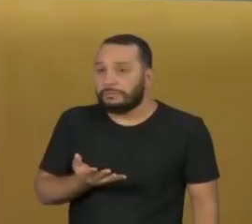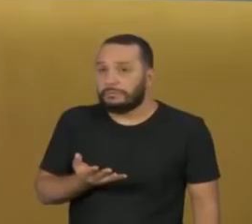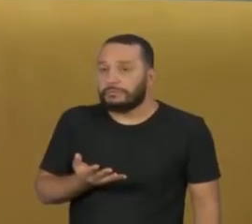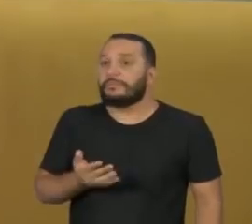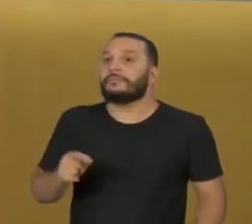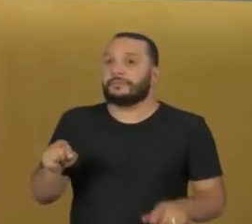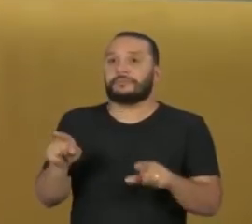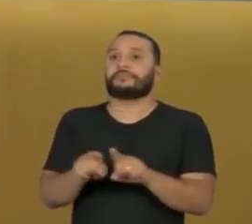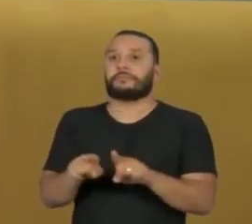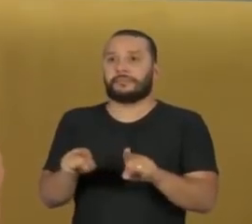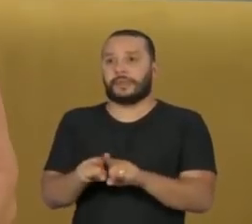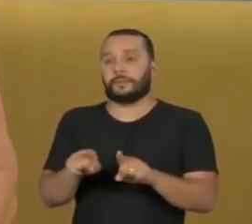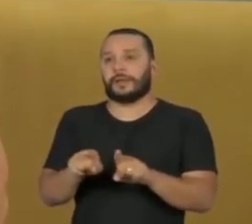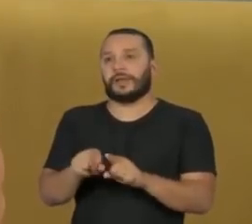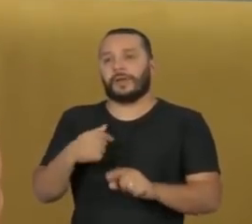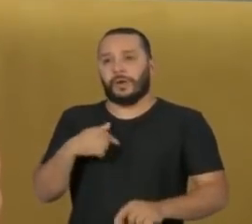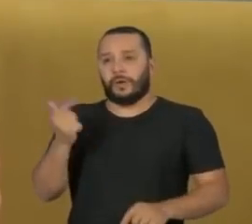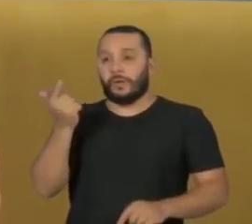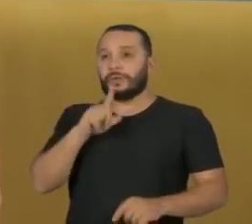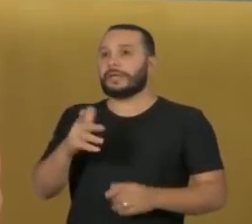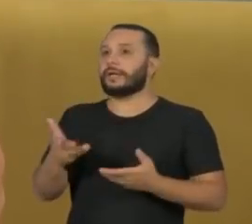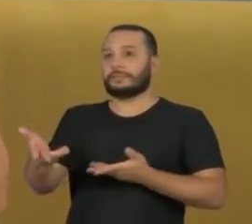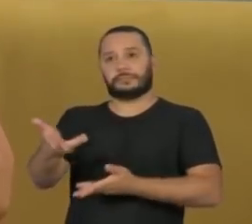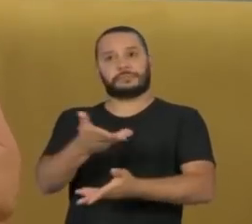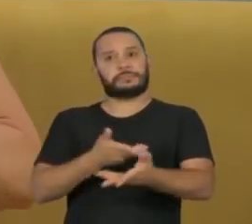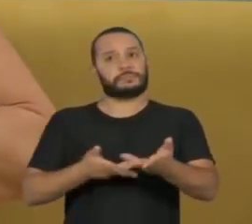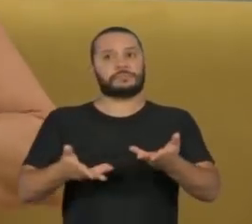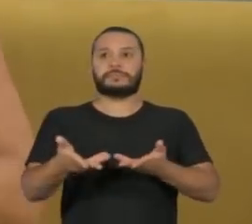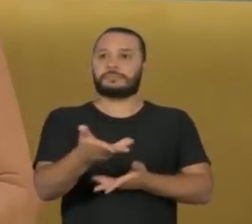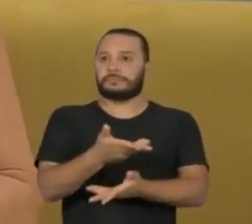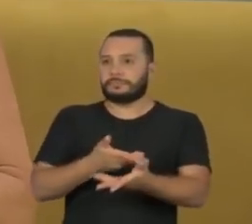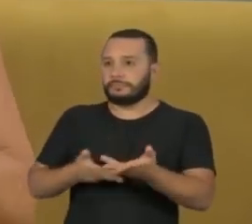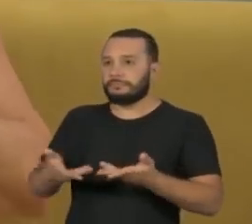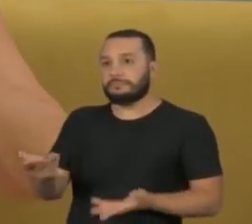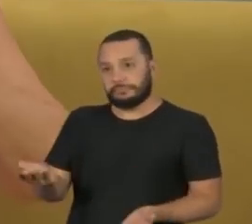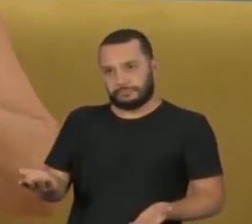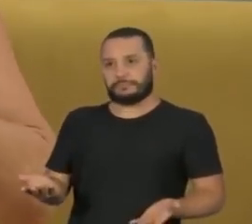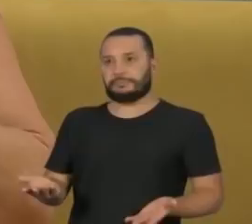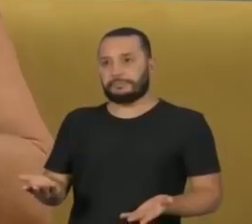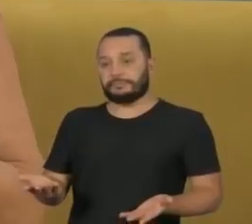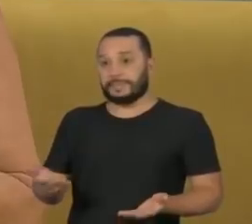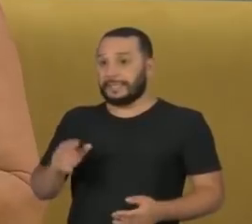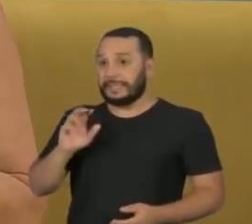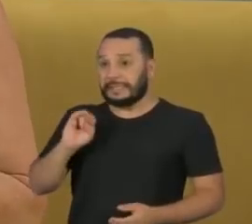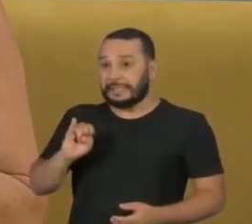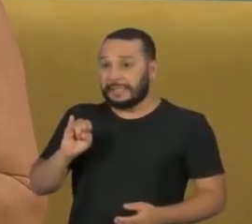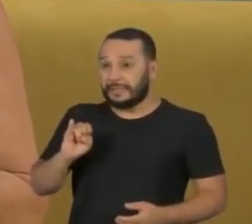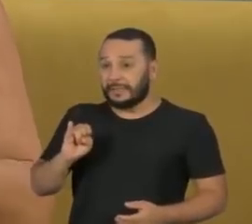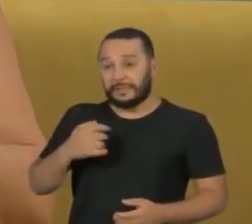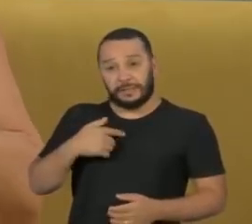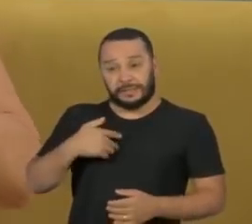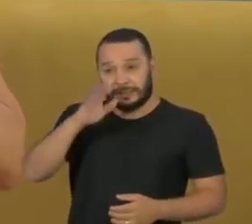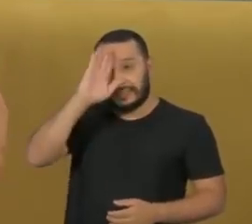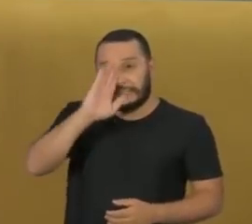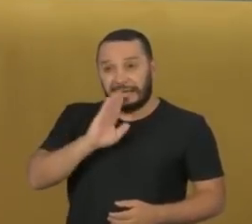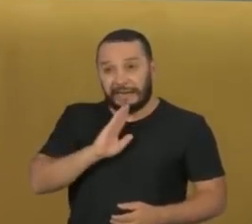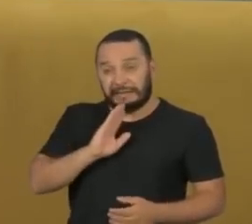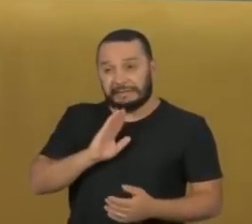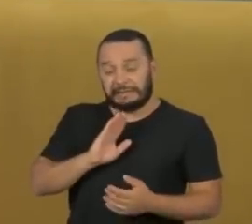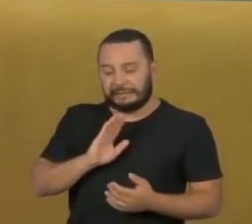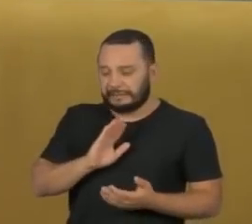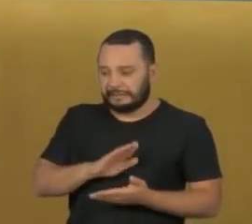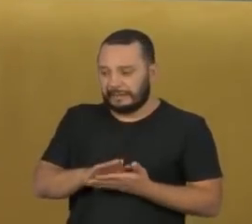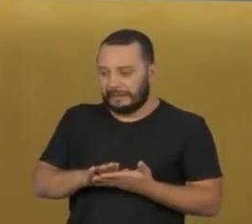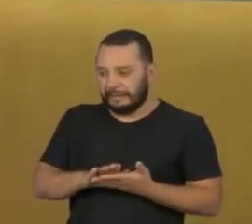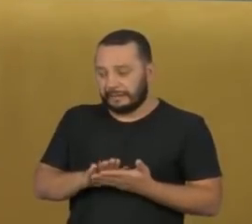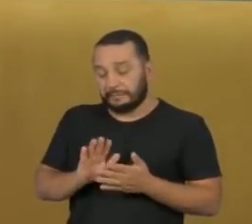propicia, de alguma forma, a sociabilidade. Sim, né? Sim. Mas, se não, a grana restrita, com mais as